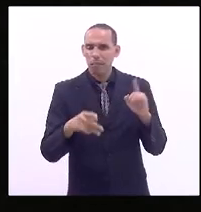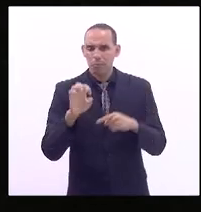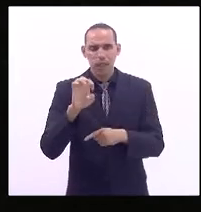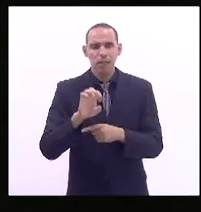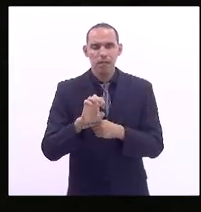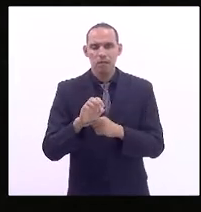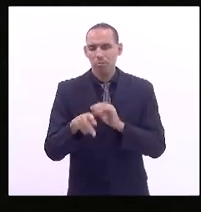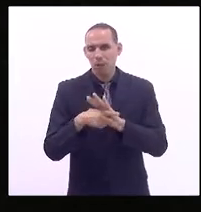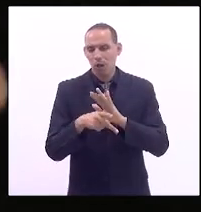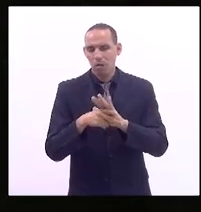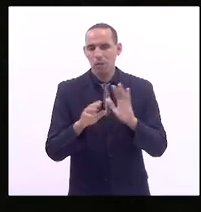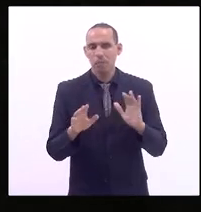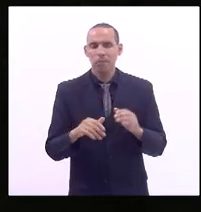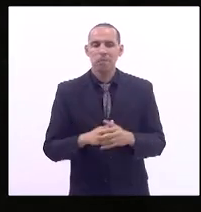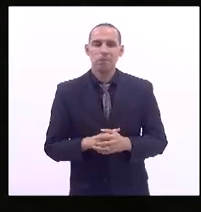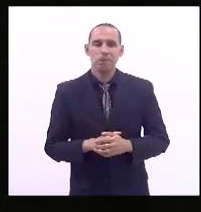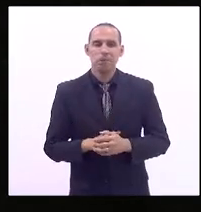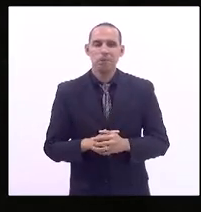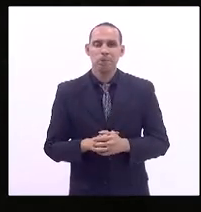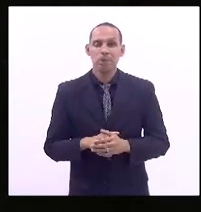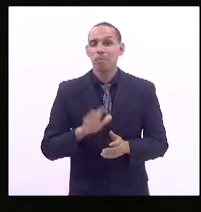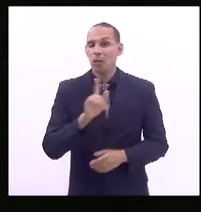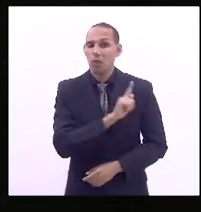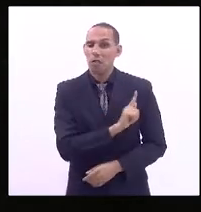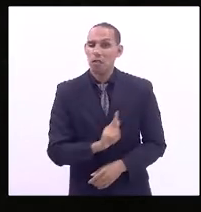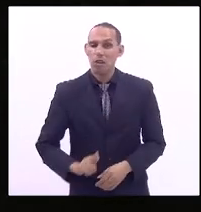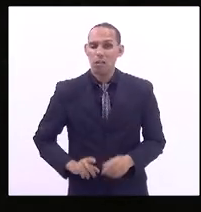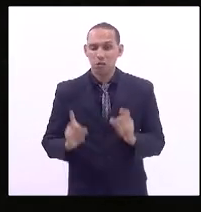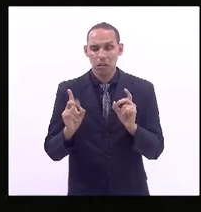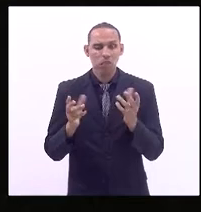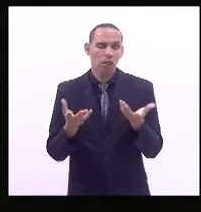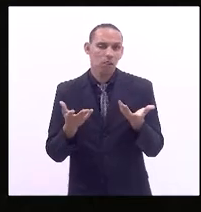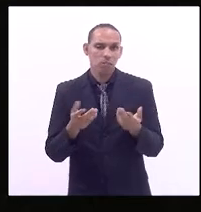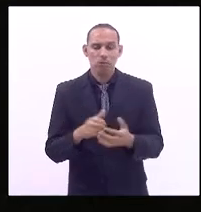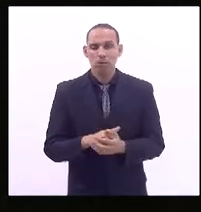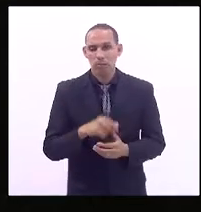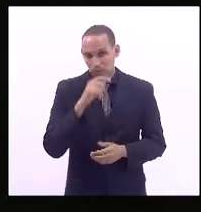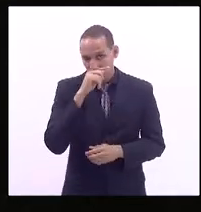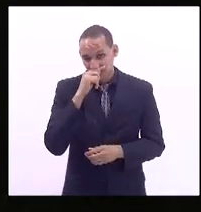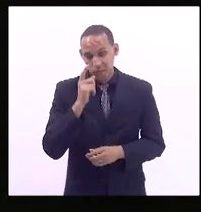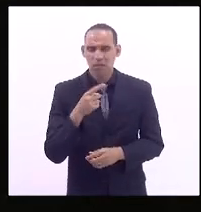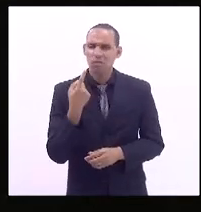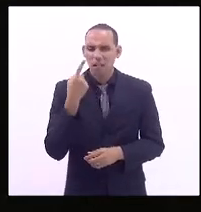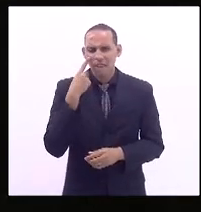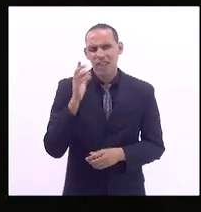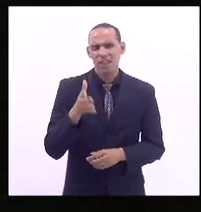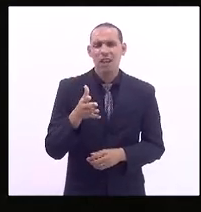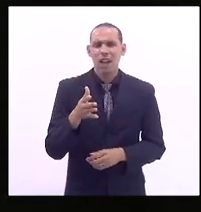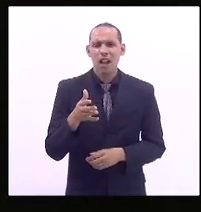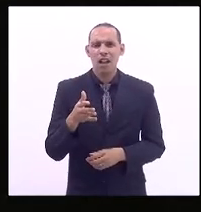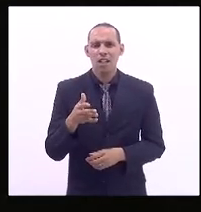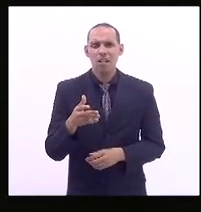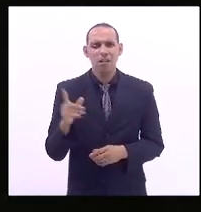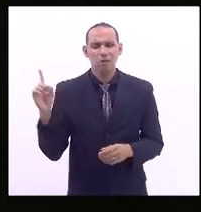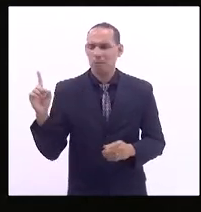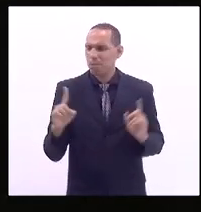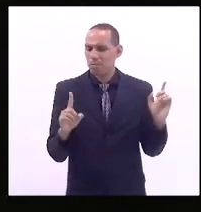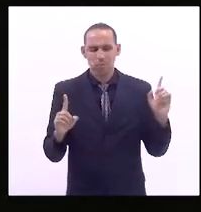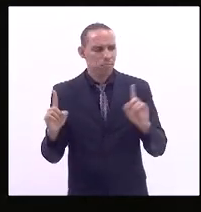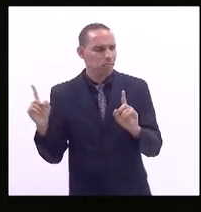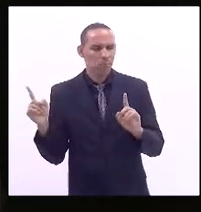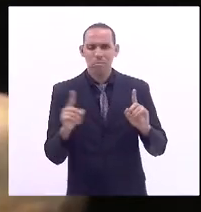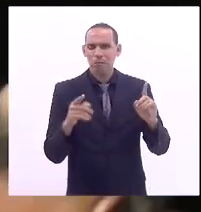estado e que o governador quer vender a gente já viu aqui diversos